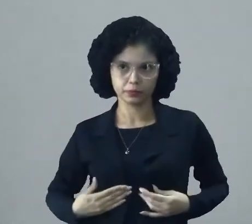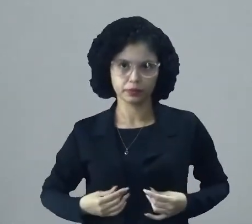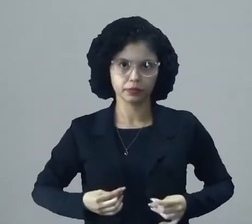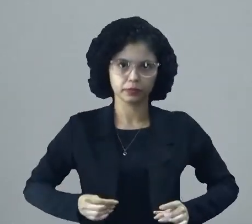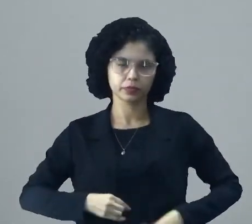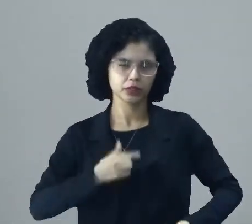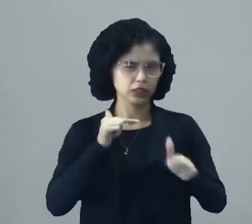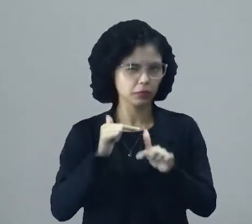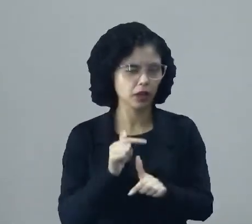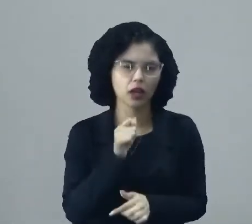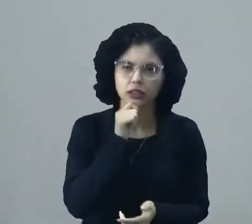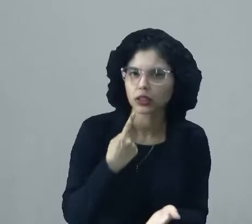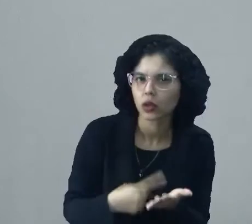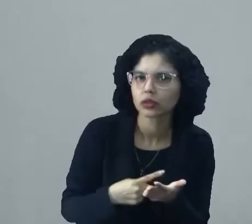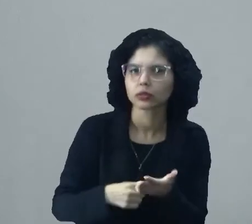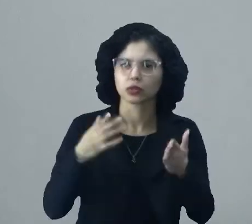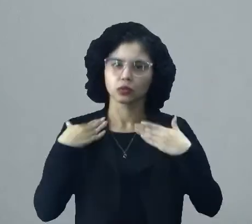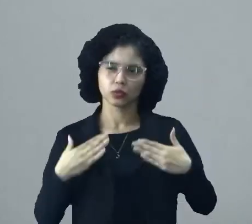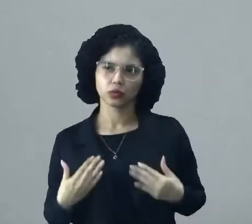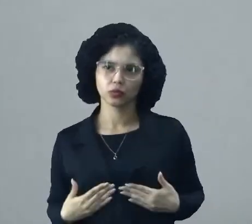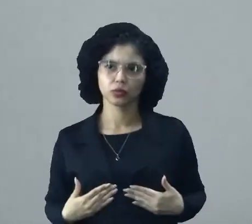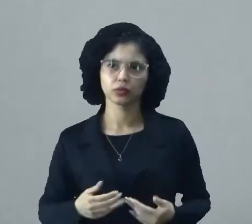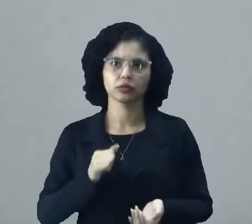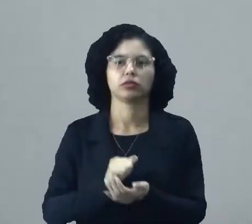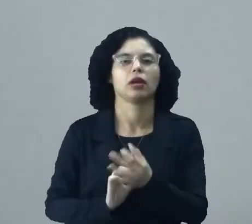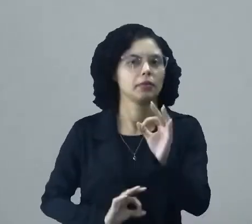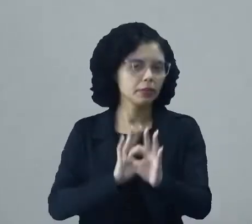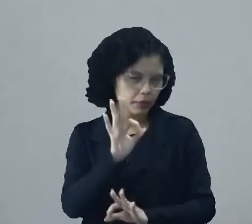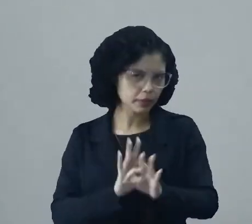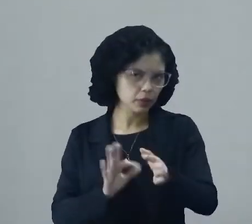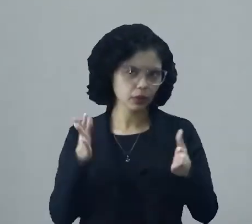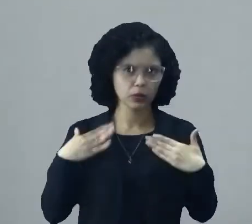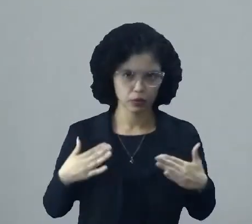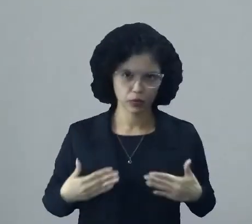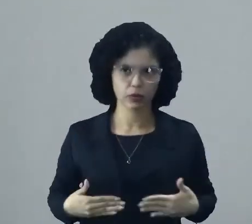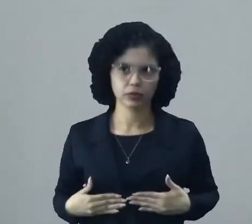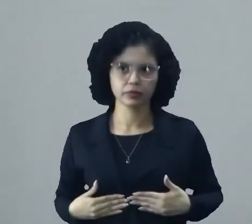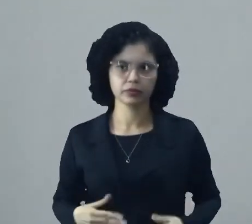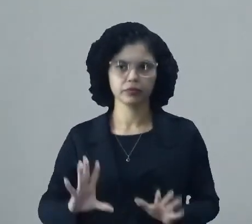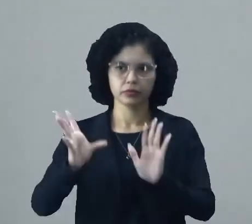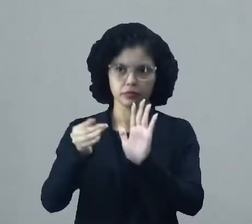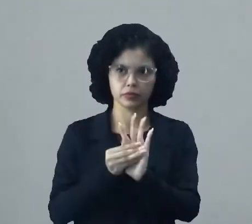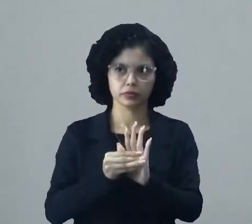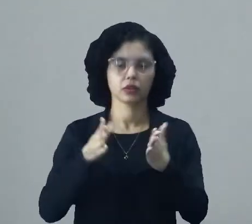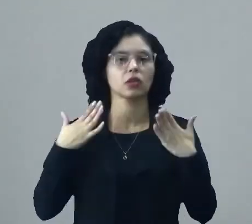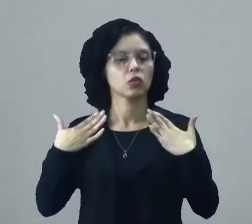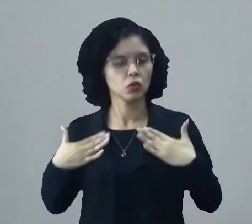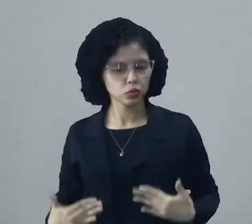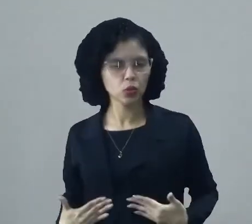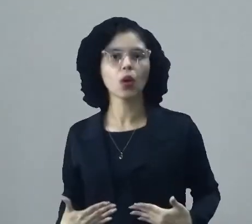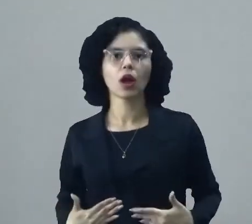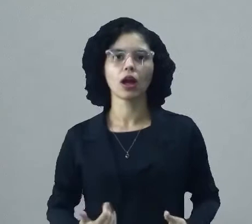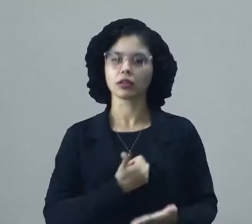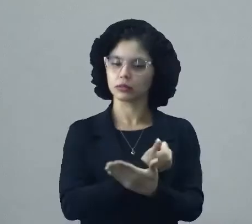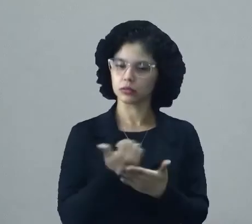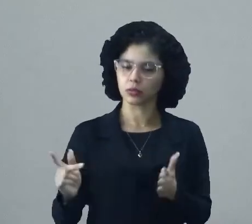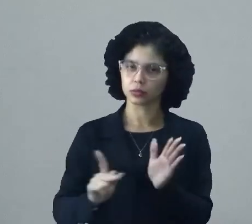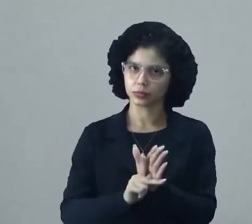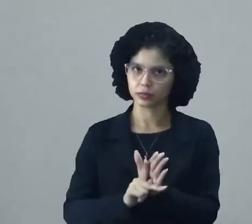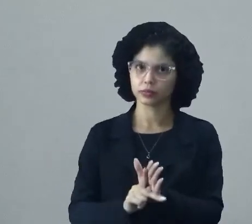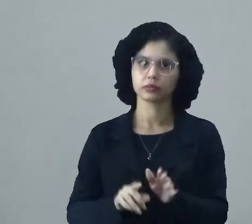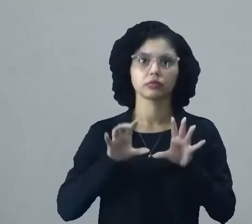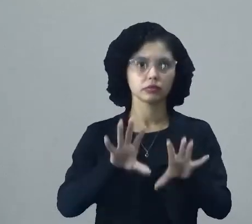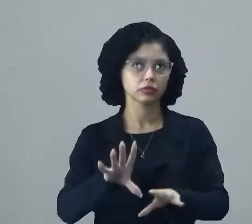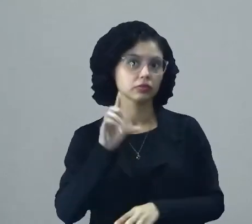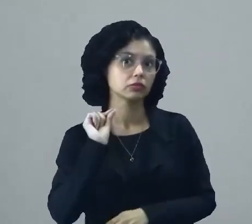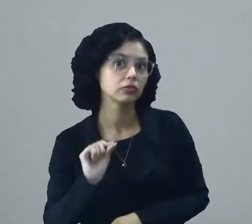gente está trabalhando condicionamento físico, que é preparar o corpo, deixar ele em forma para determinada ação. Essa